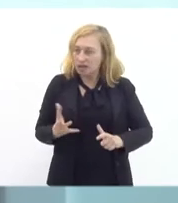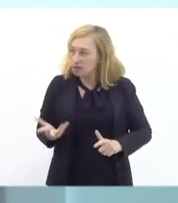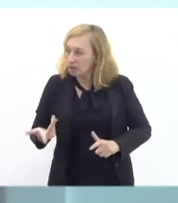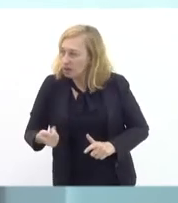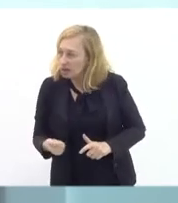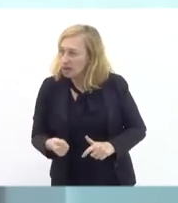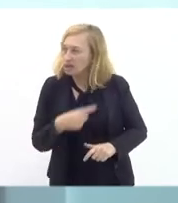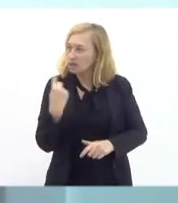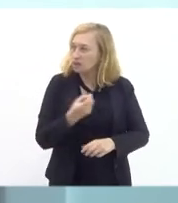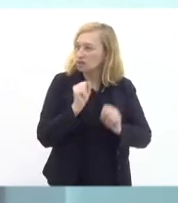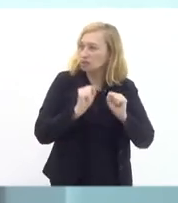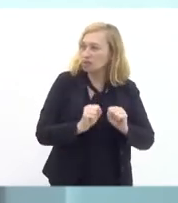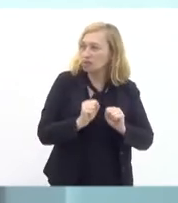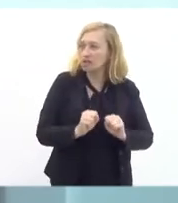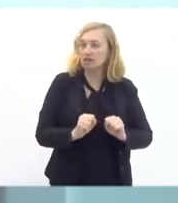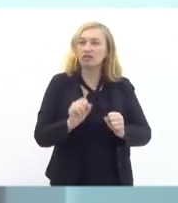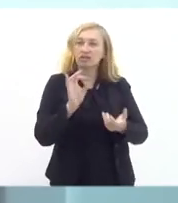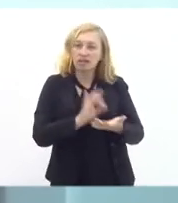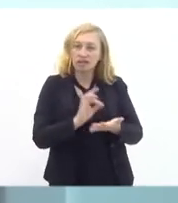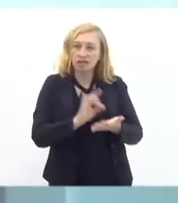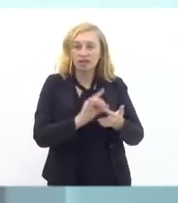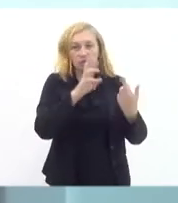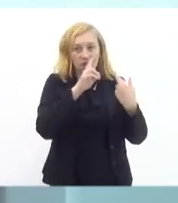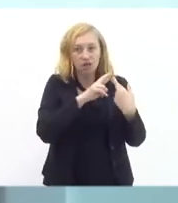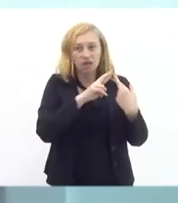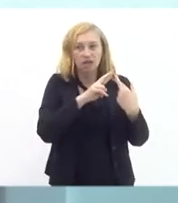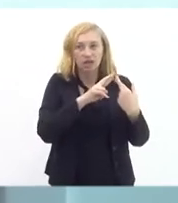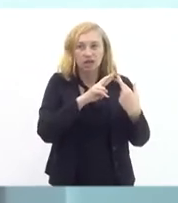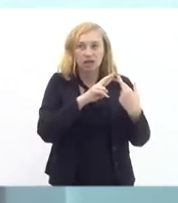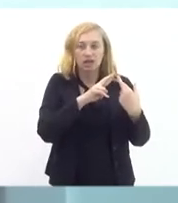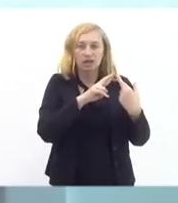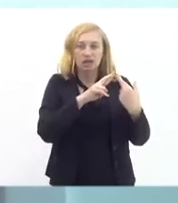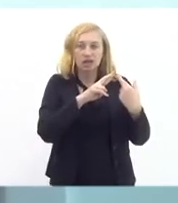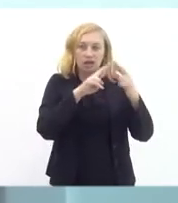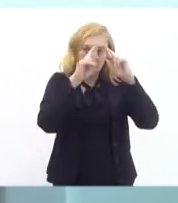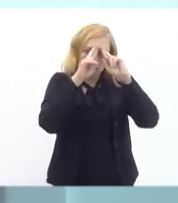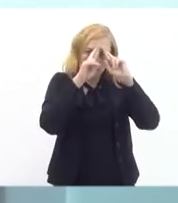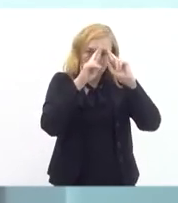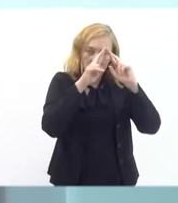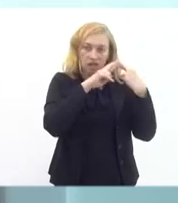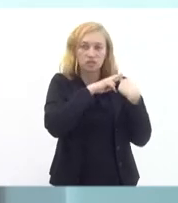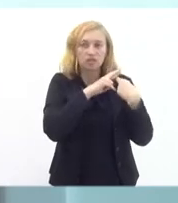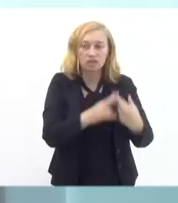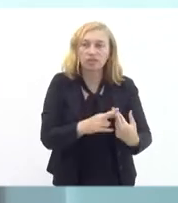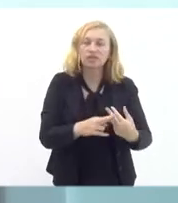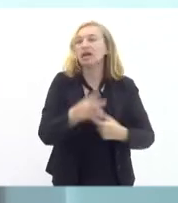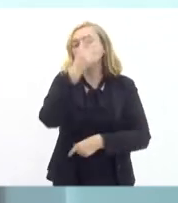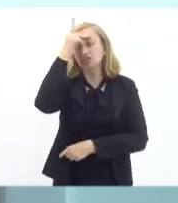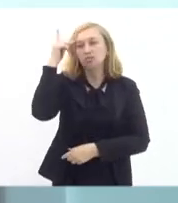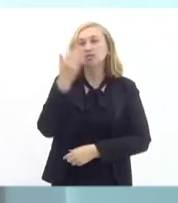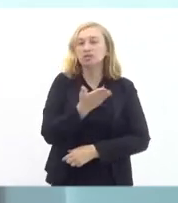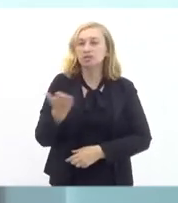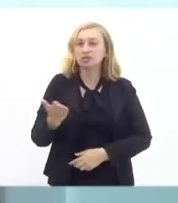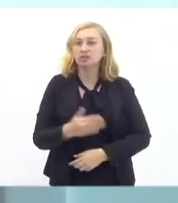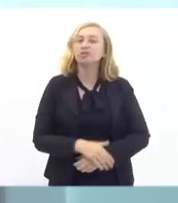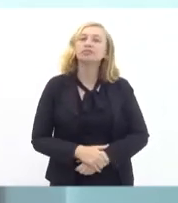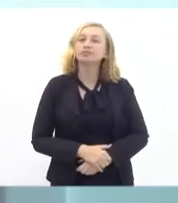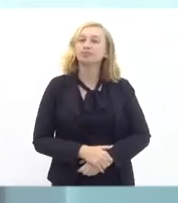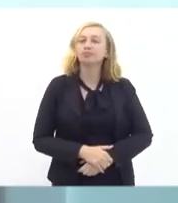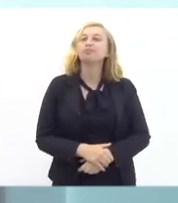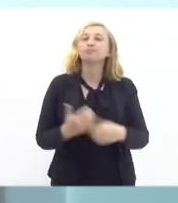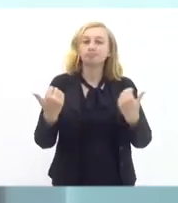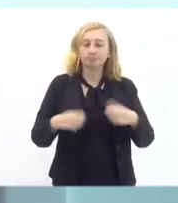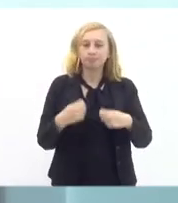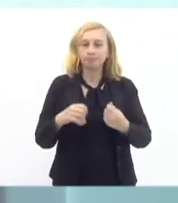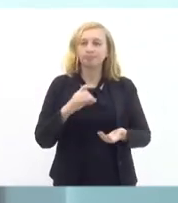possa realmente responsabilizar essas pessoas. Acho que a aplicação da lei ela é fundamental, né? A gente